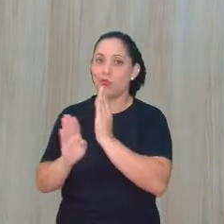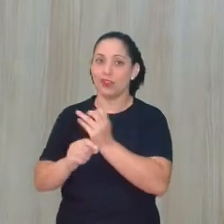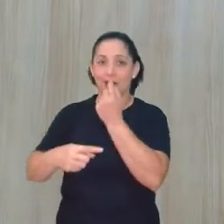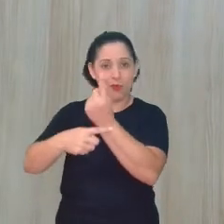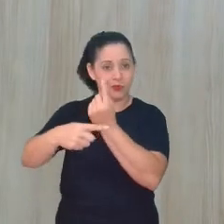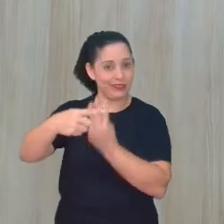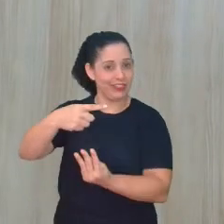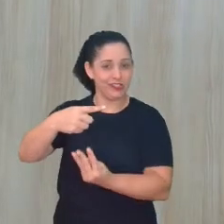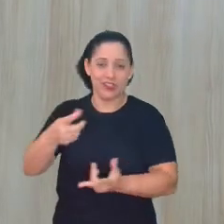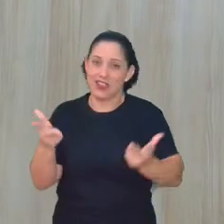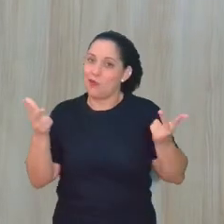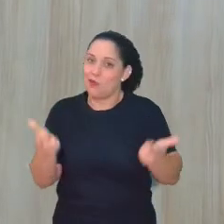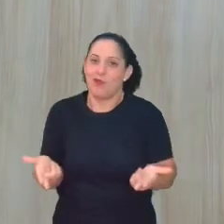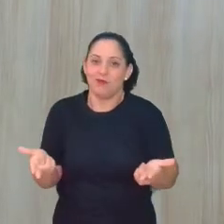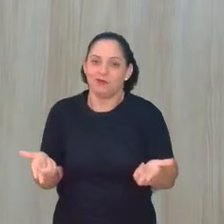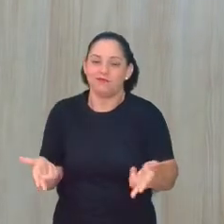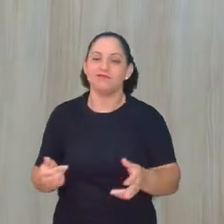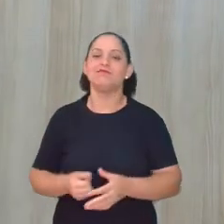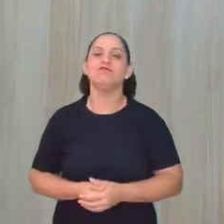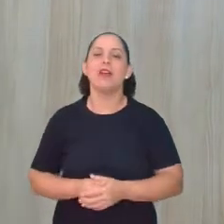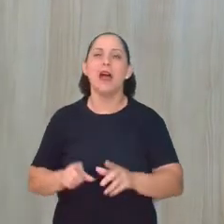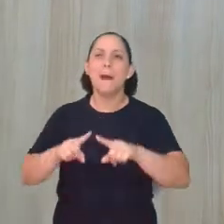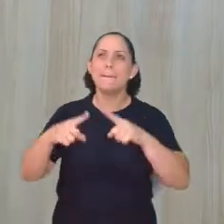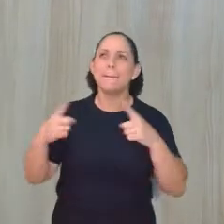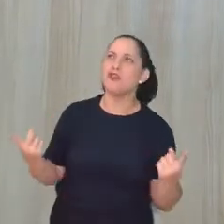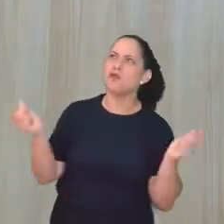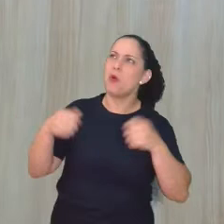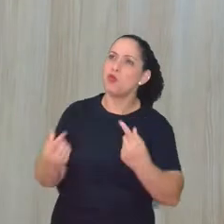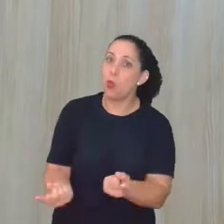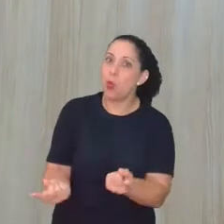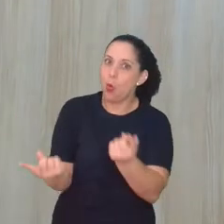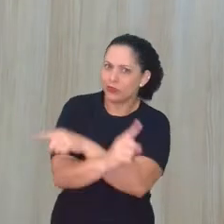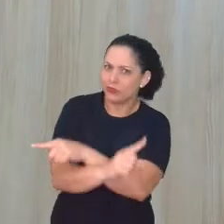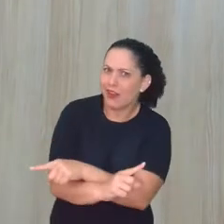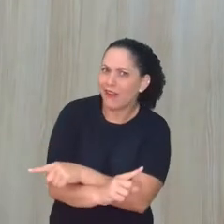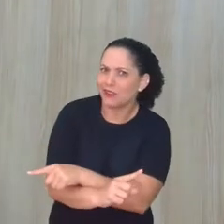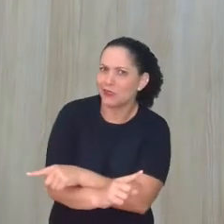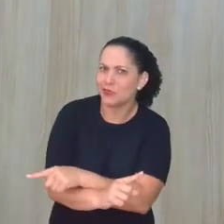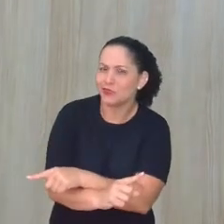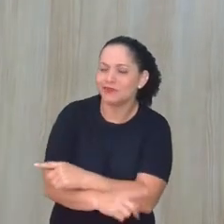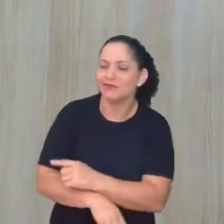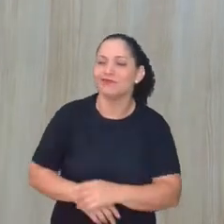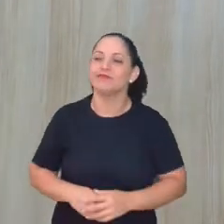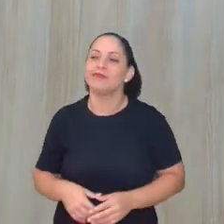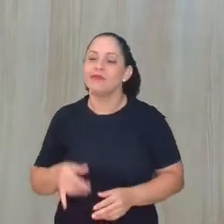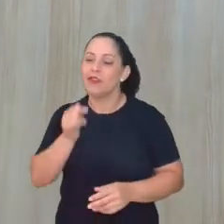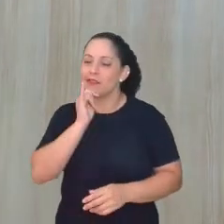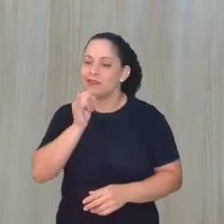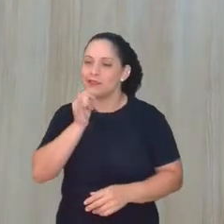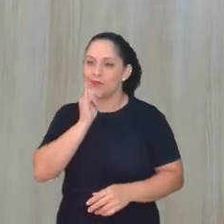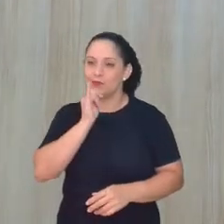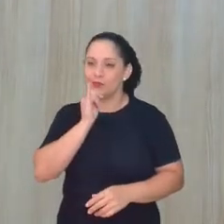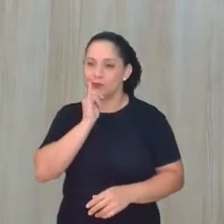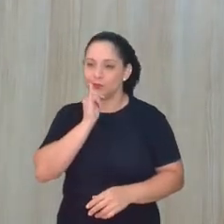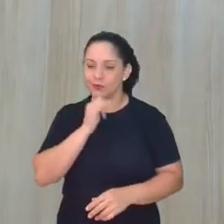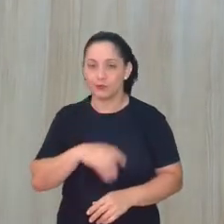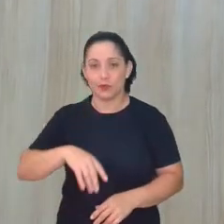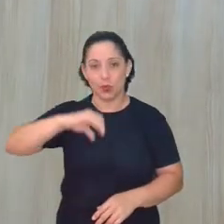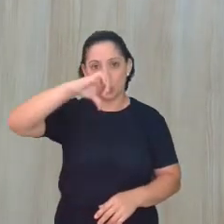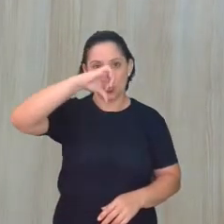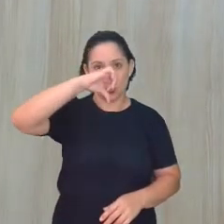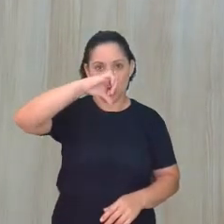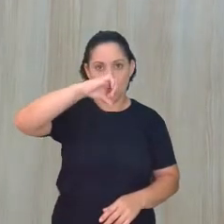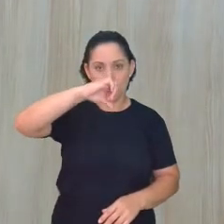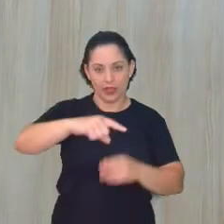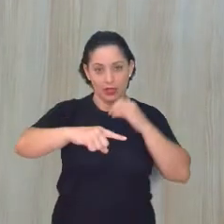3 do mesmo jeito, tá bom? Pedro, eu poderia fazer o contrário. Em vez de colocar o 9 em